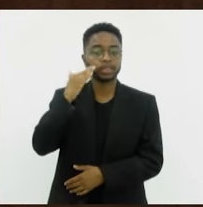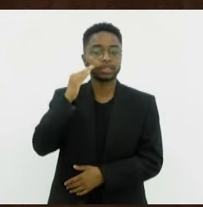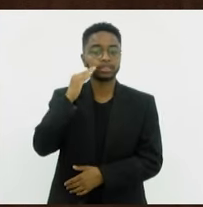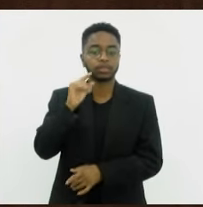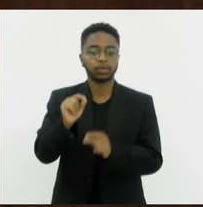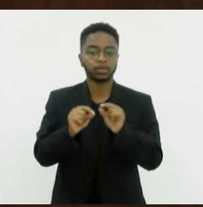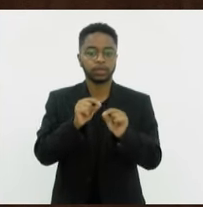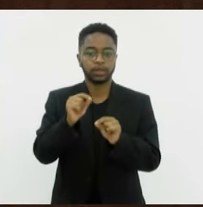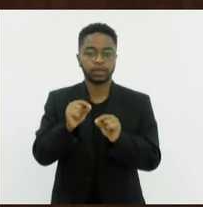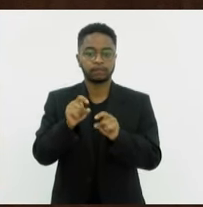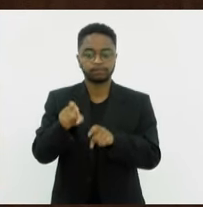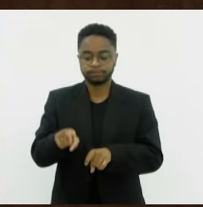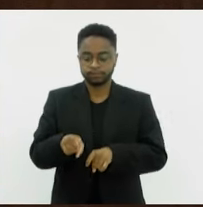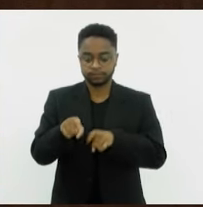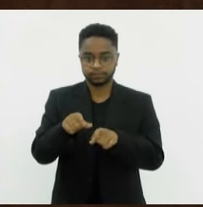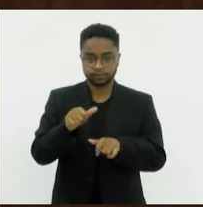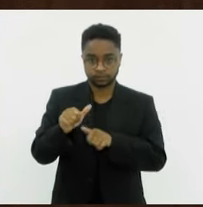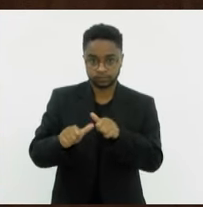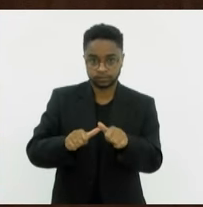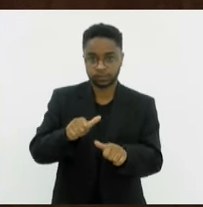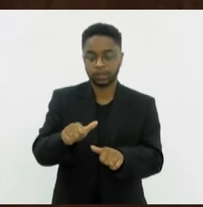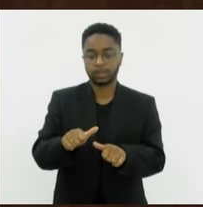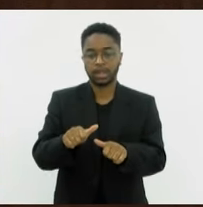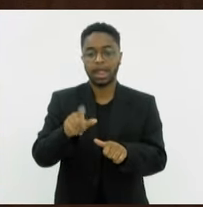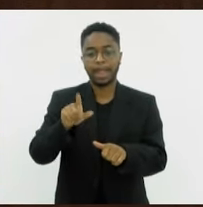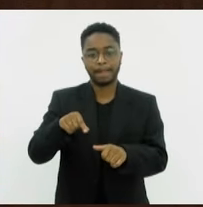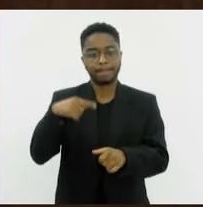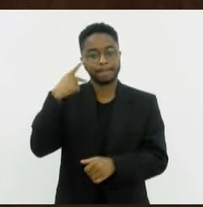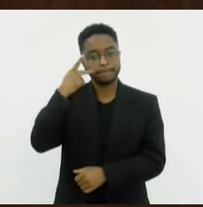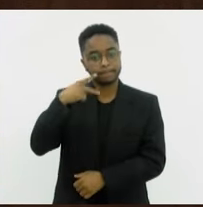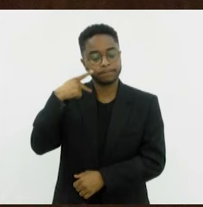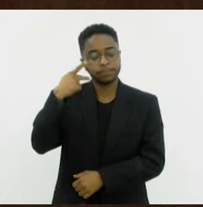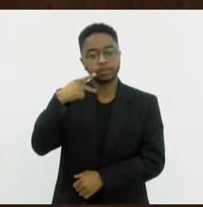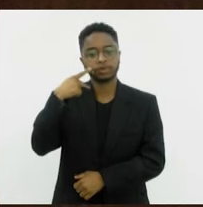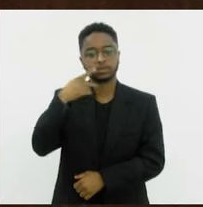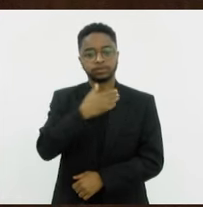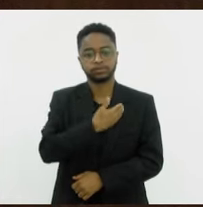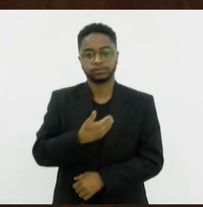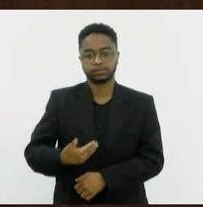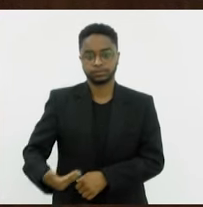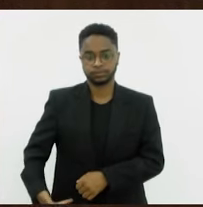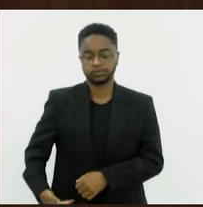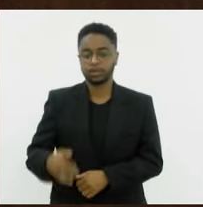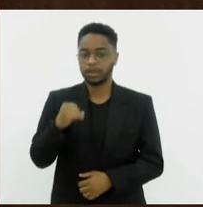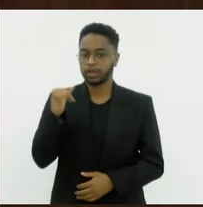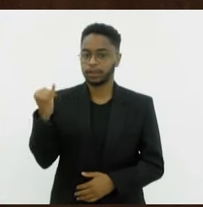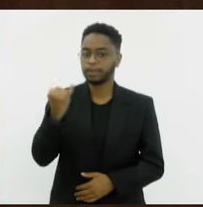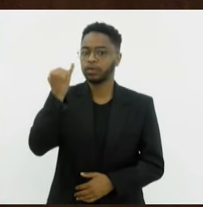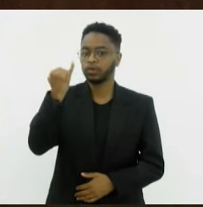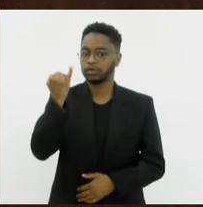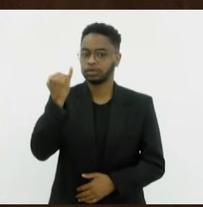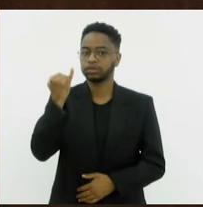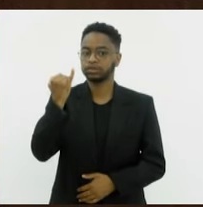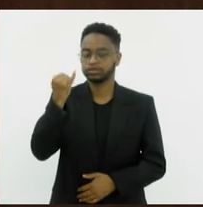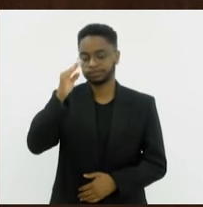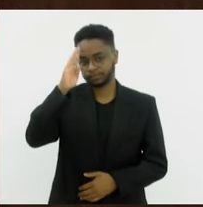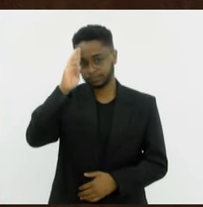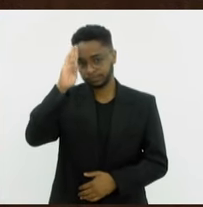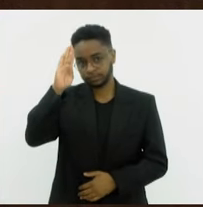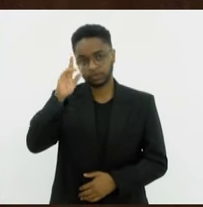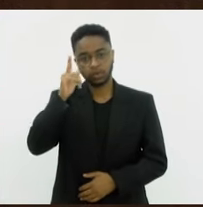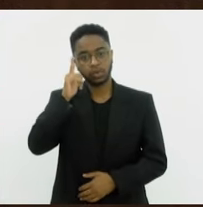a reforma agrária é uma política pública fundamental para a garantia